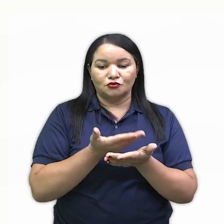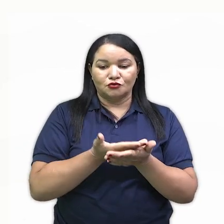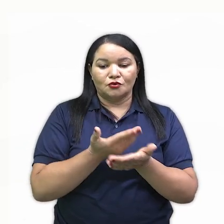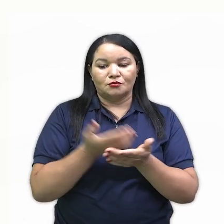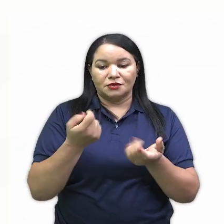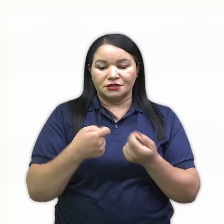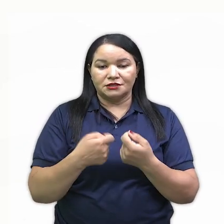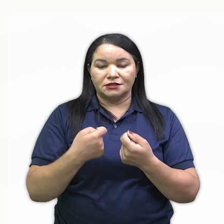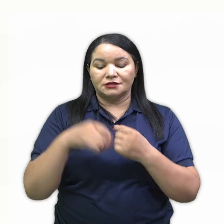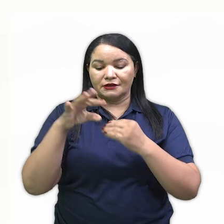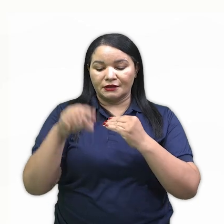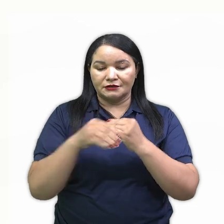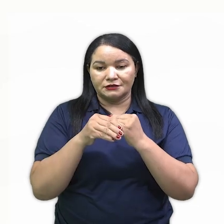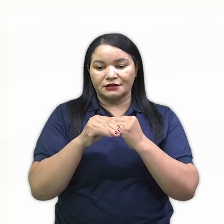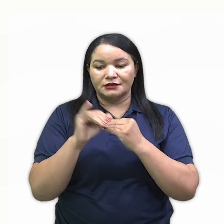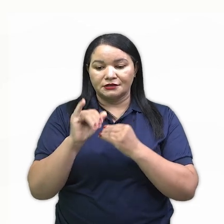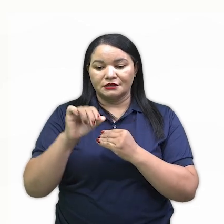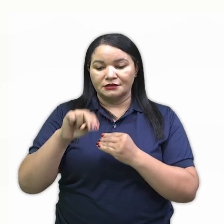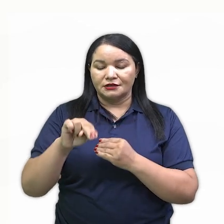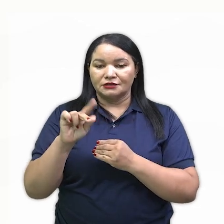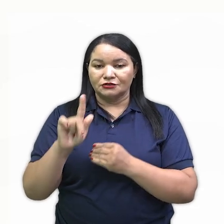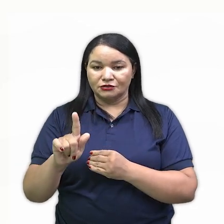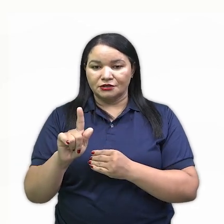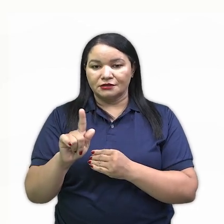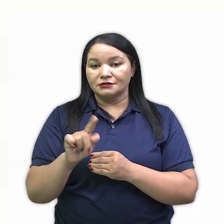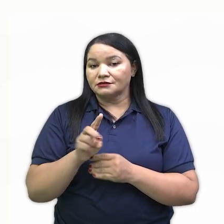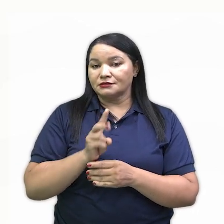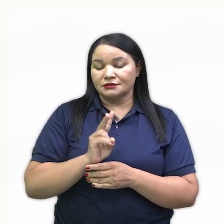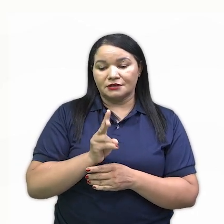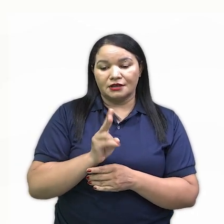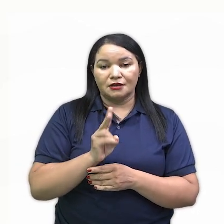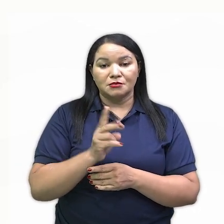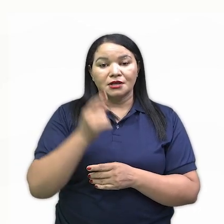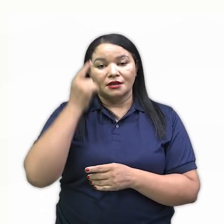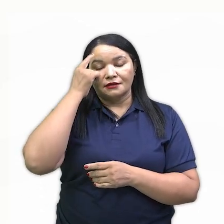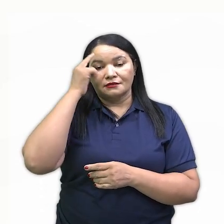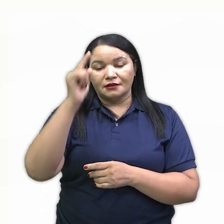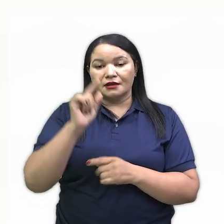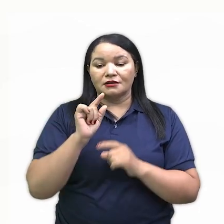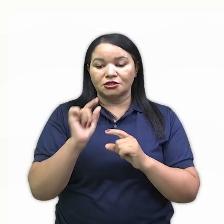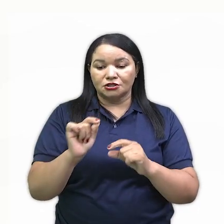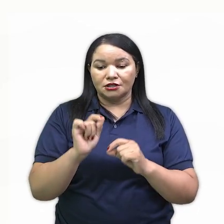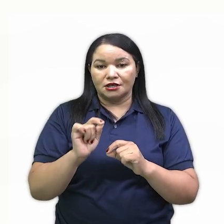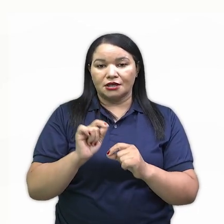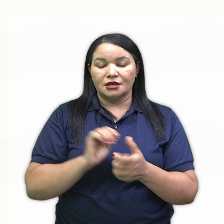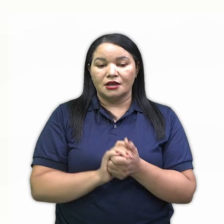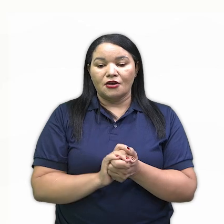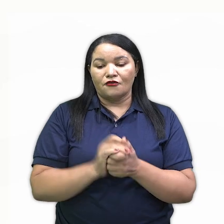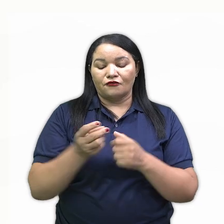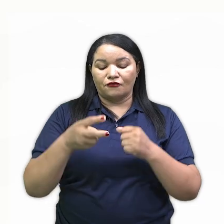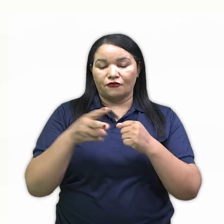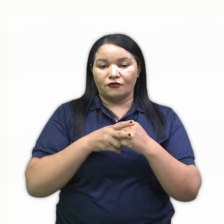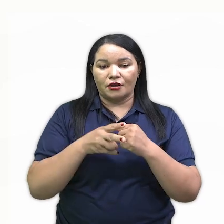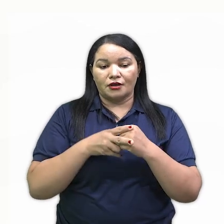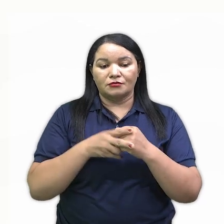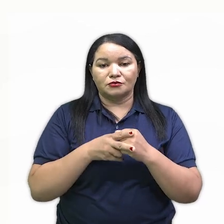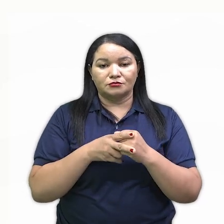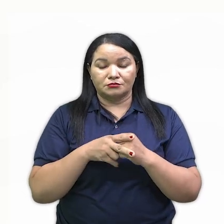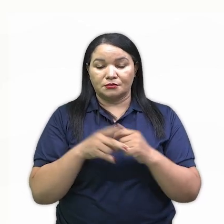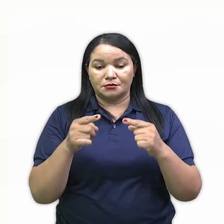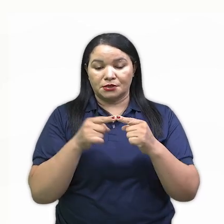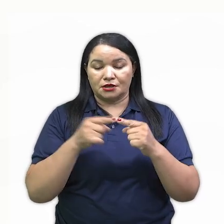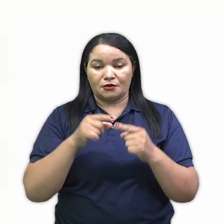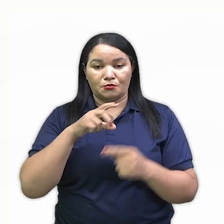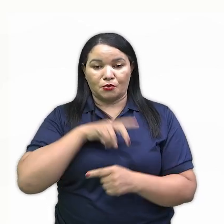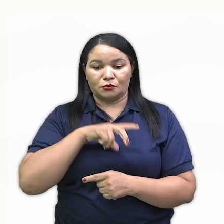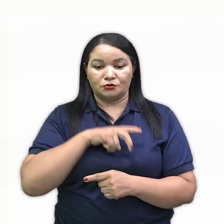que acrescentar o ing. O ing sempre vai dar essa ideia do que nós chamamos de gerúndio na língua portuguesa,